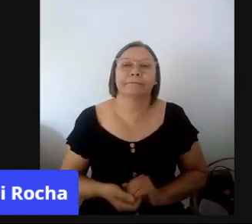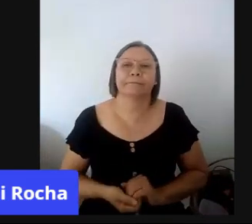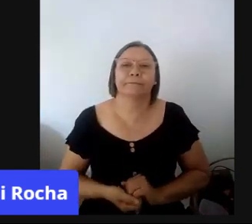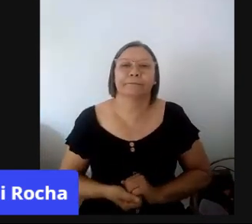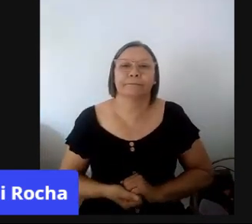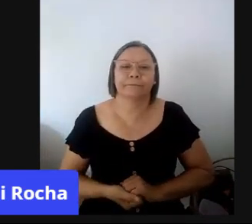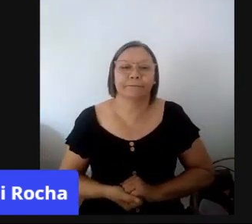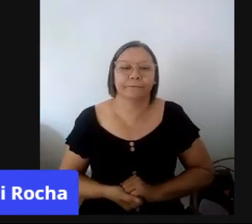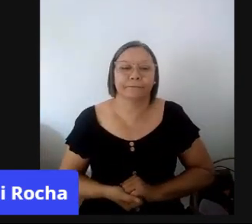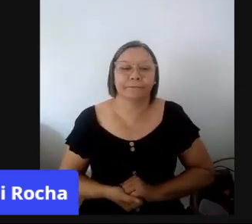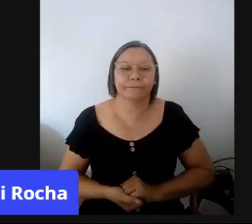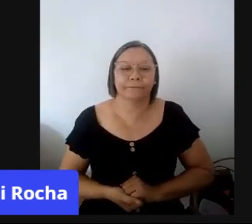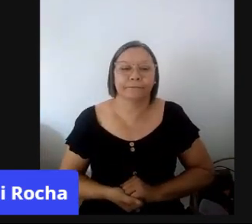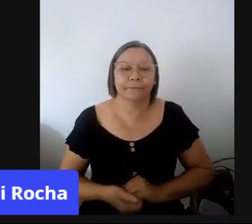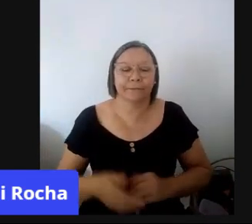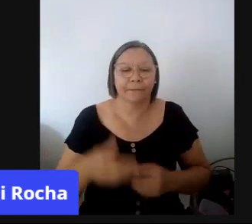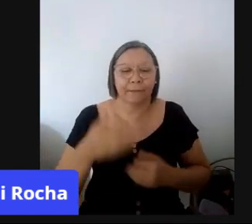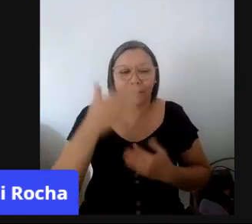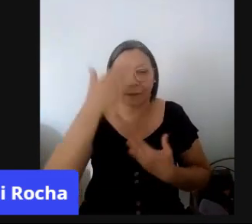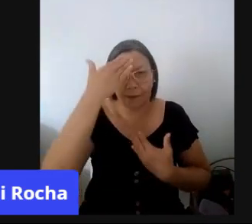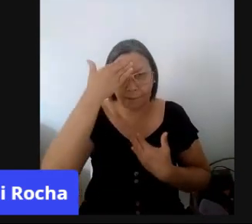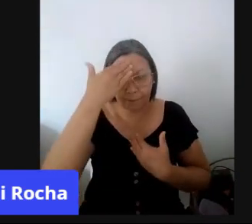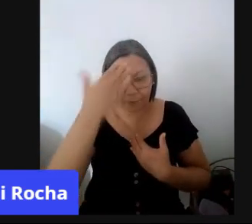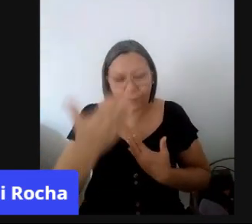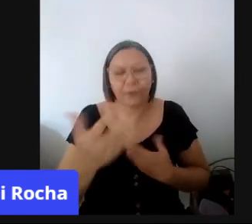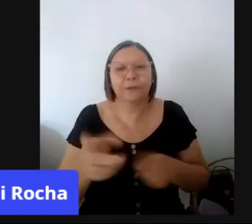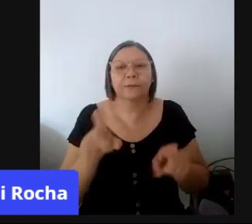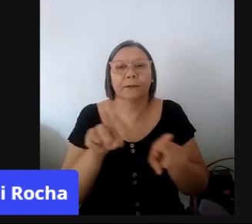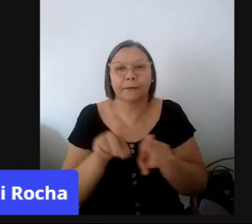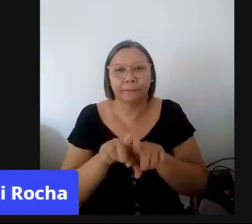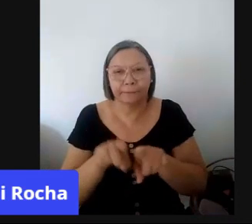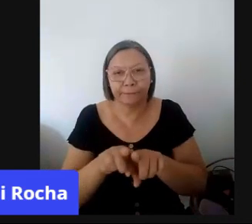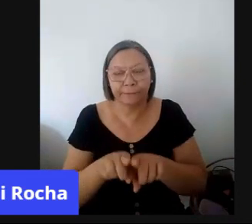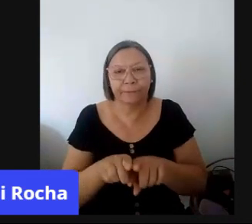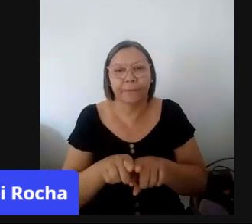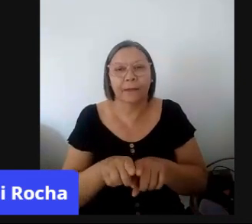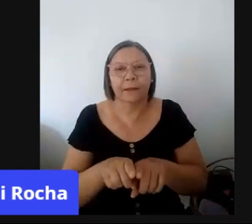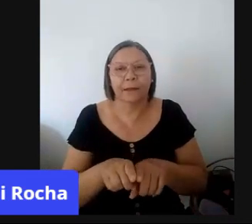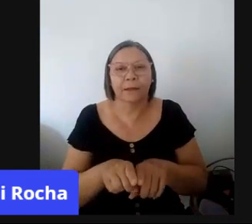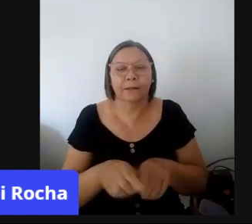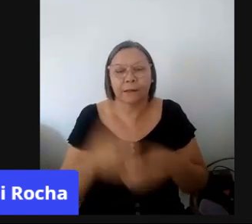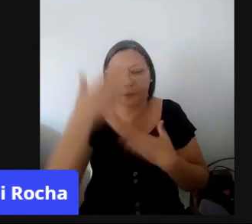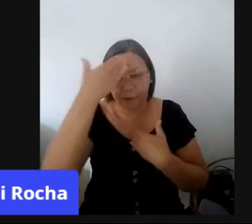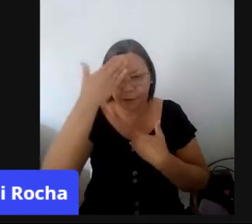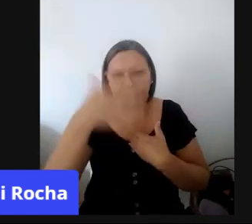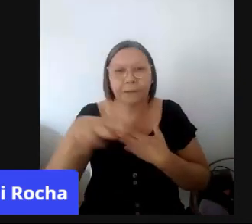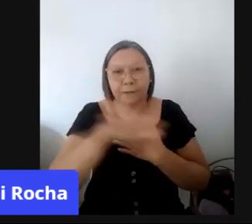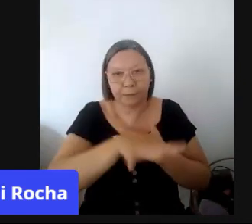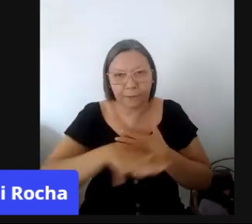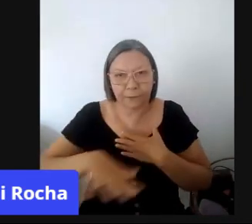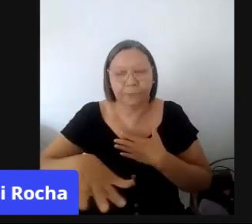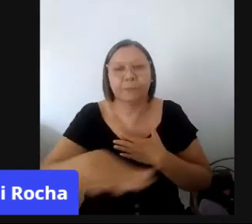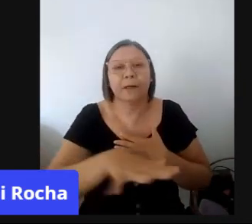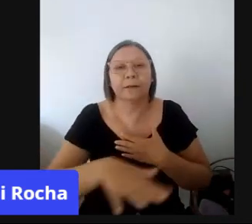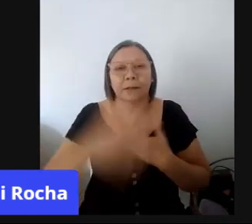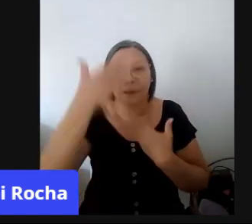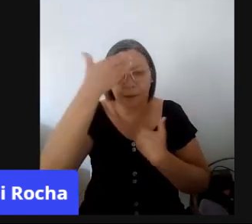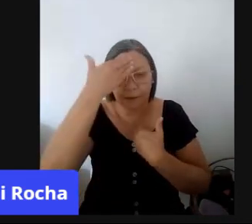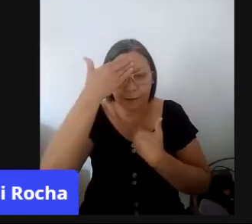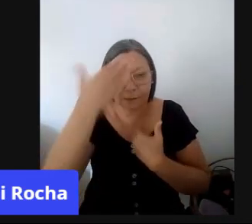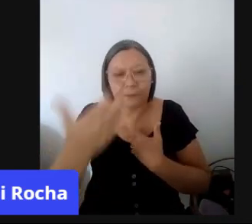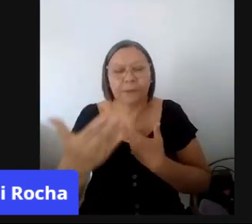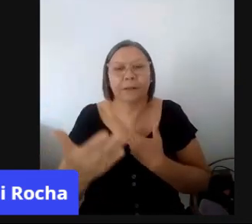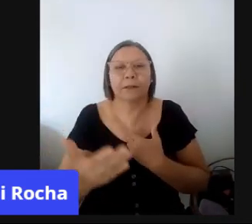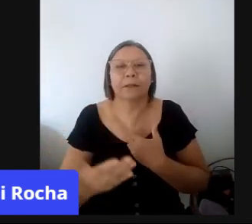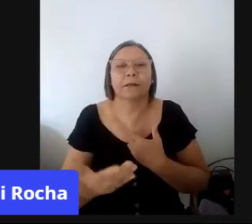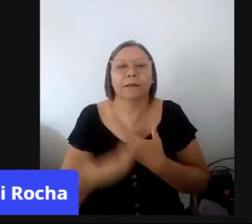Até a próxima, pessoal. A gente agradece também muito esse espaço. Queria agradecer mais uma vez a parceria e